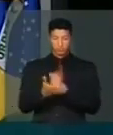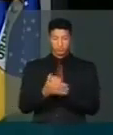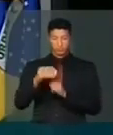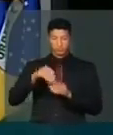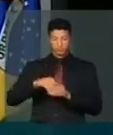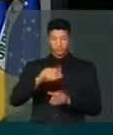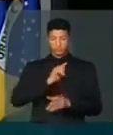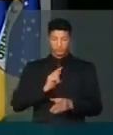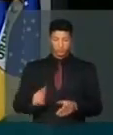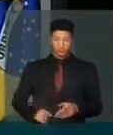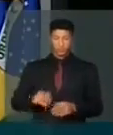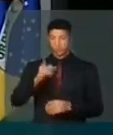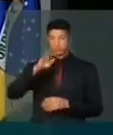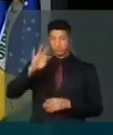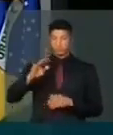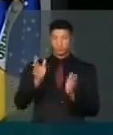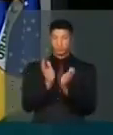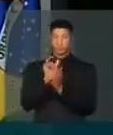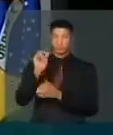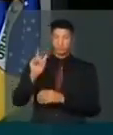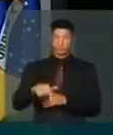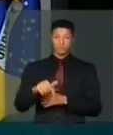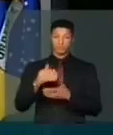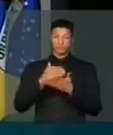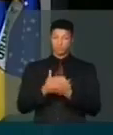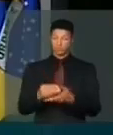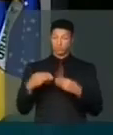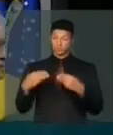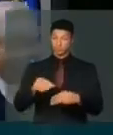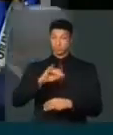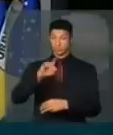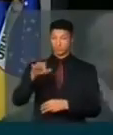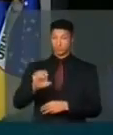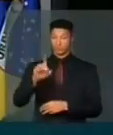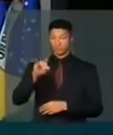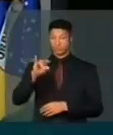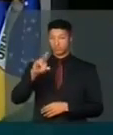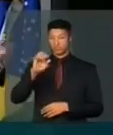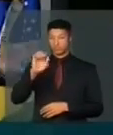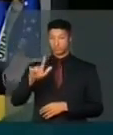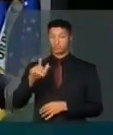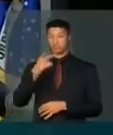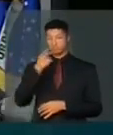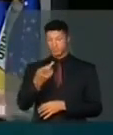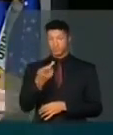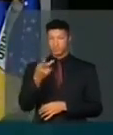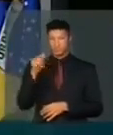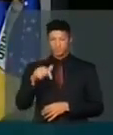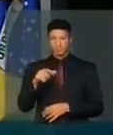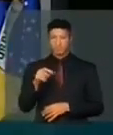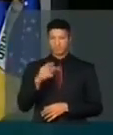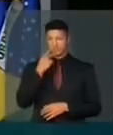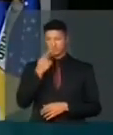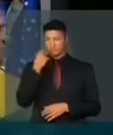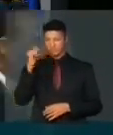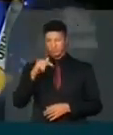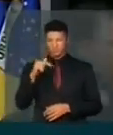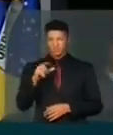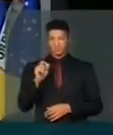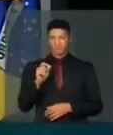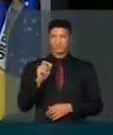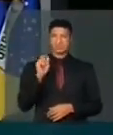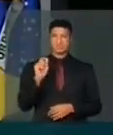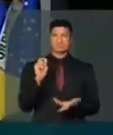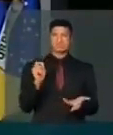no governo do PT, que é o ministro José Disseu, que está preso. E aí vem falar aqui